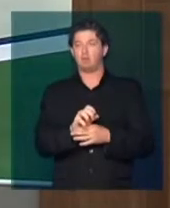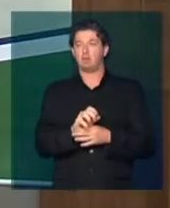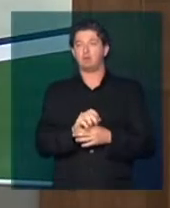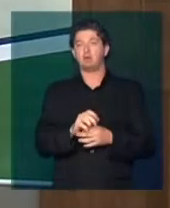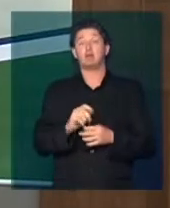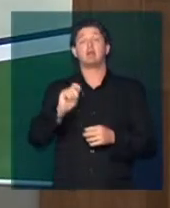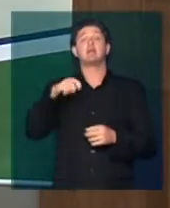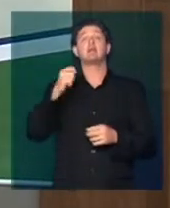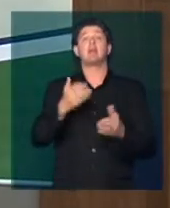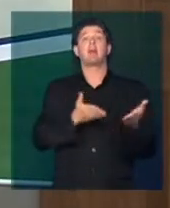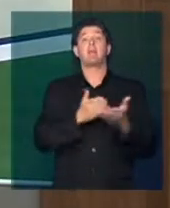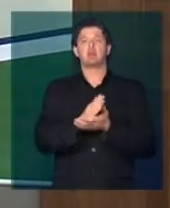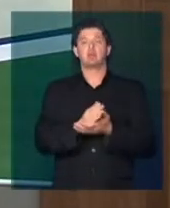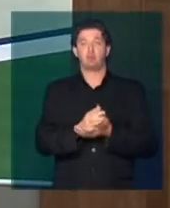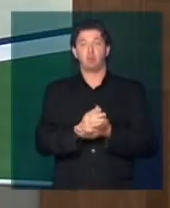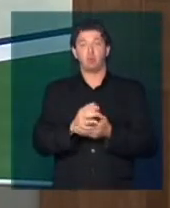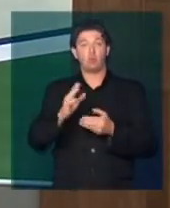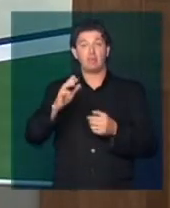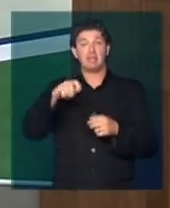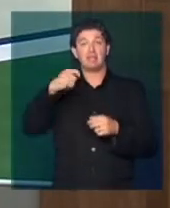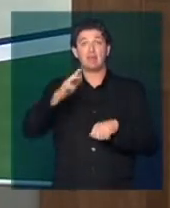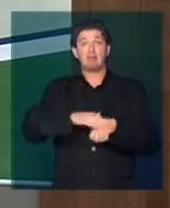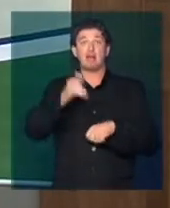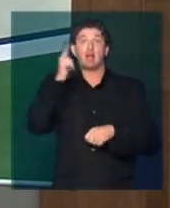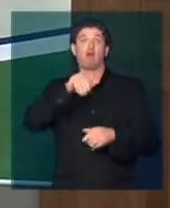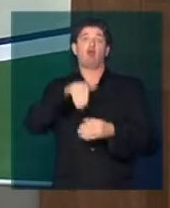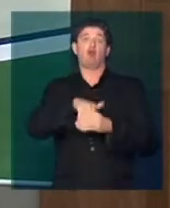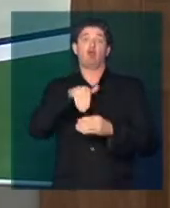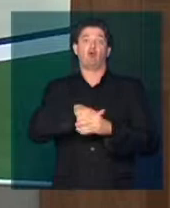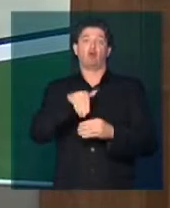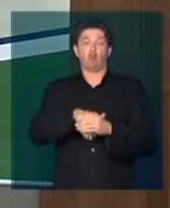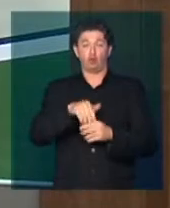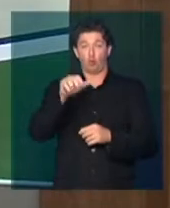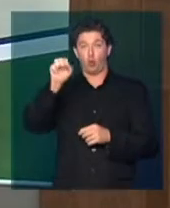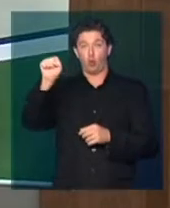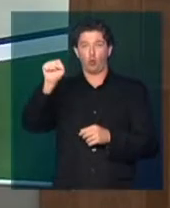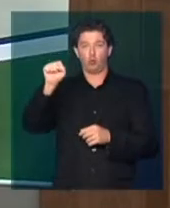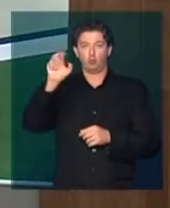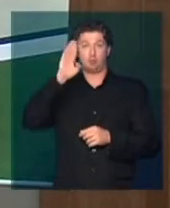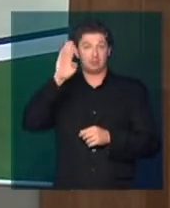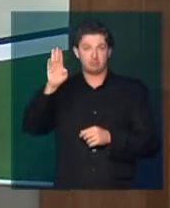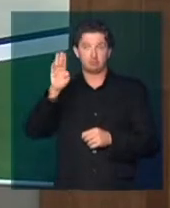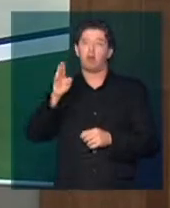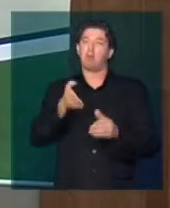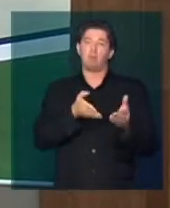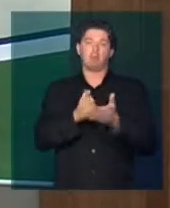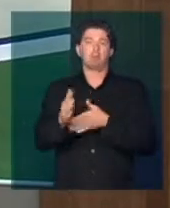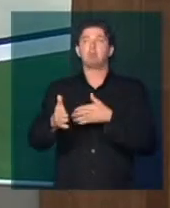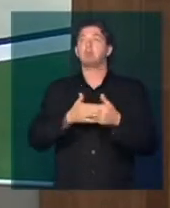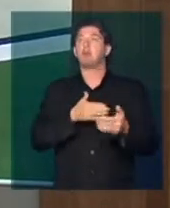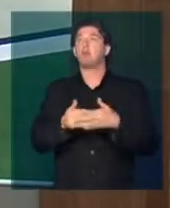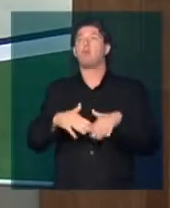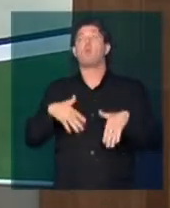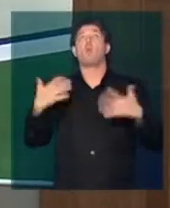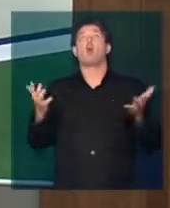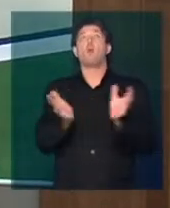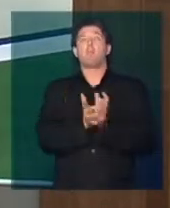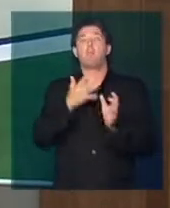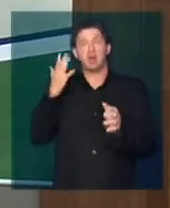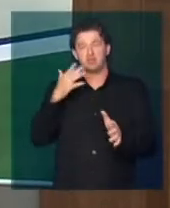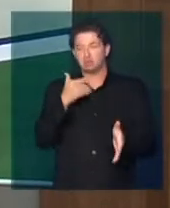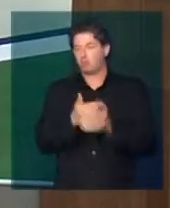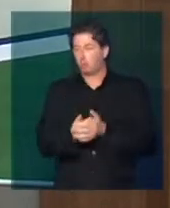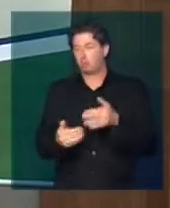seriam os eleitos os 8 deputados federais mais votados, os 24 deputados estaduais mais votados, independentemente do partido ao qual